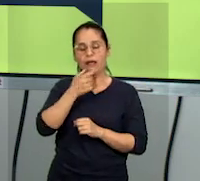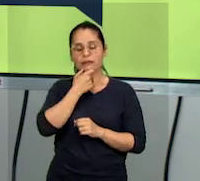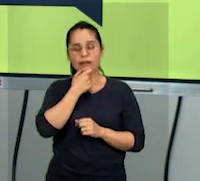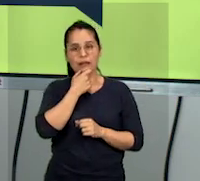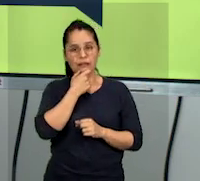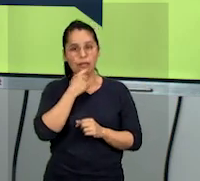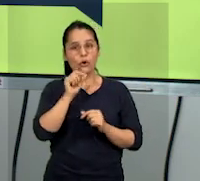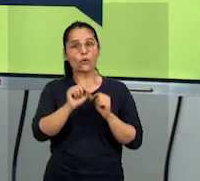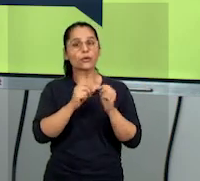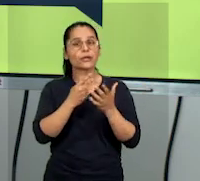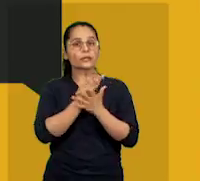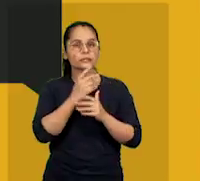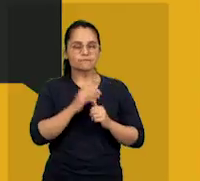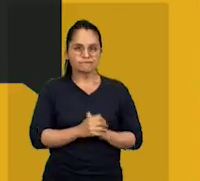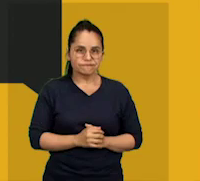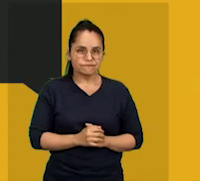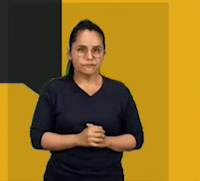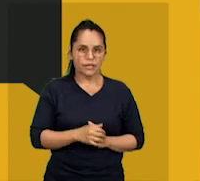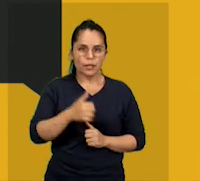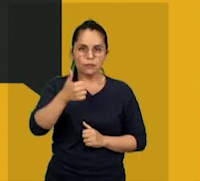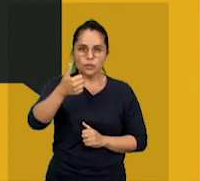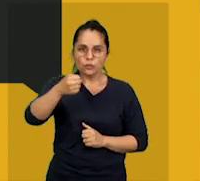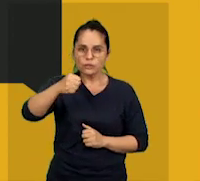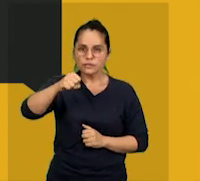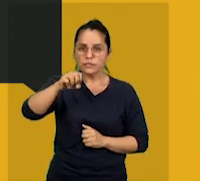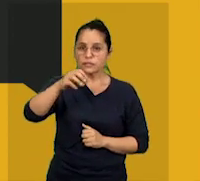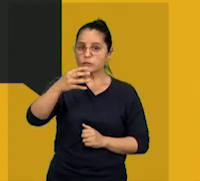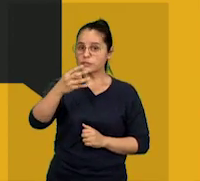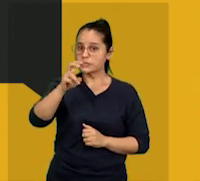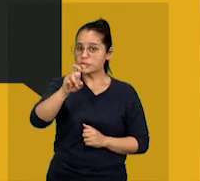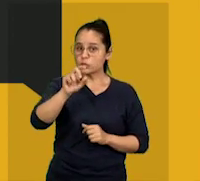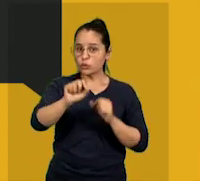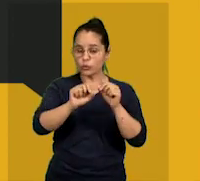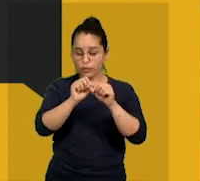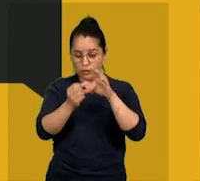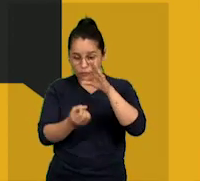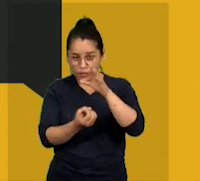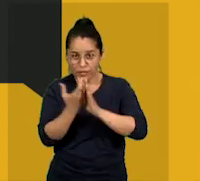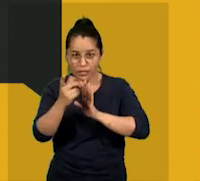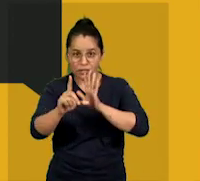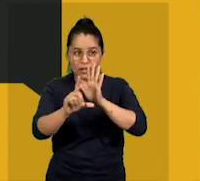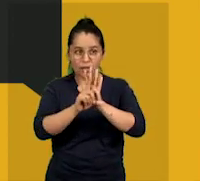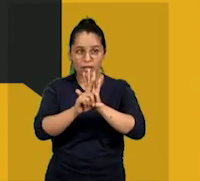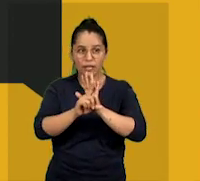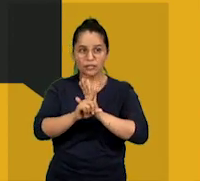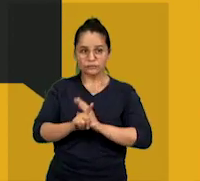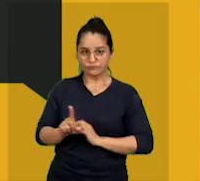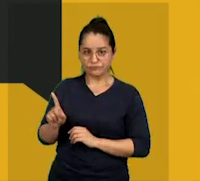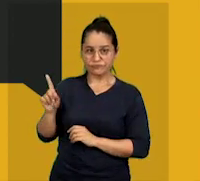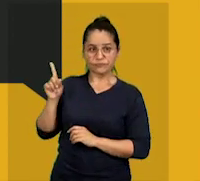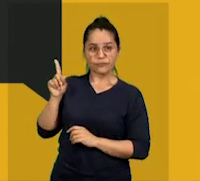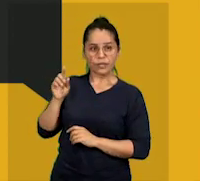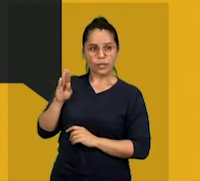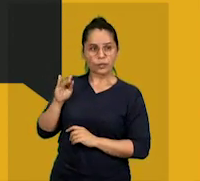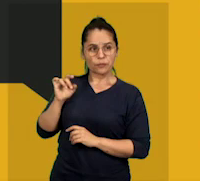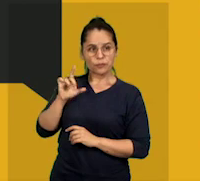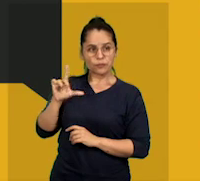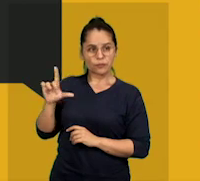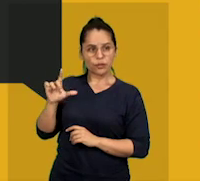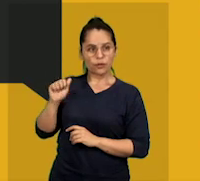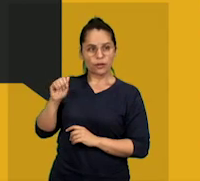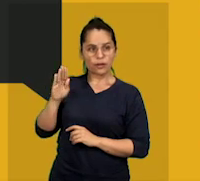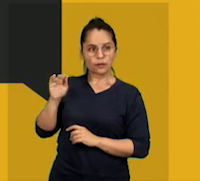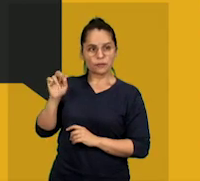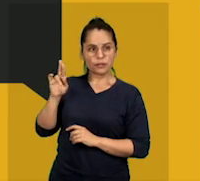na Inglaterra, em 1845, foi criada uma lei chamada de Bill Aberdeen. A